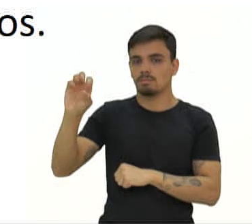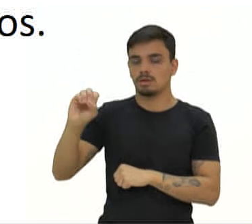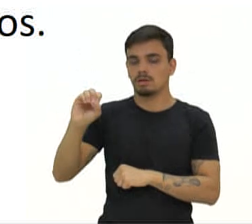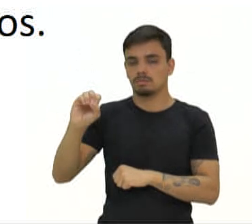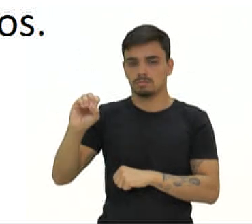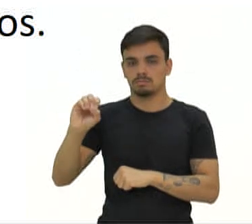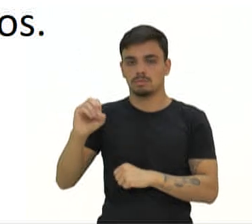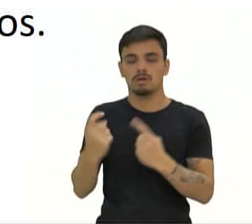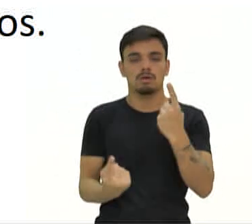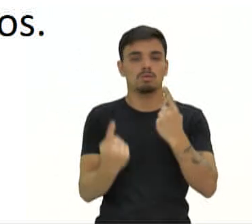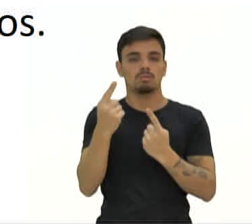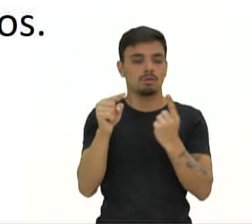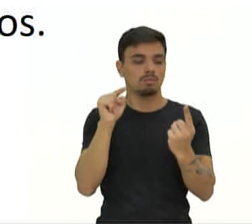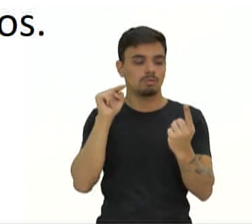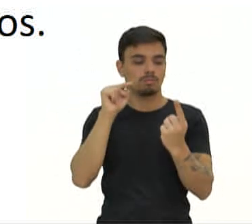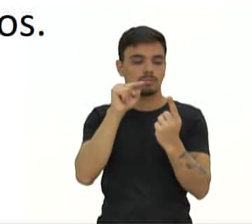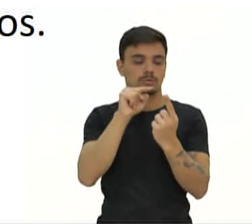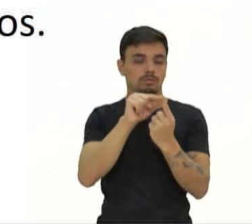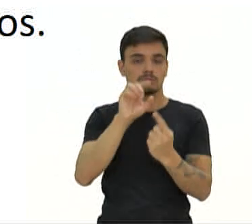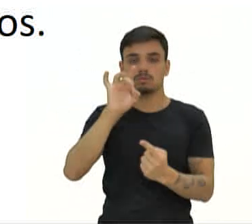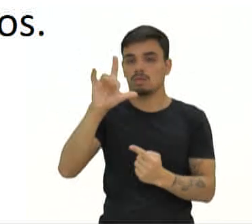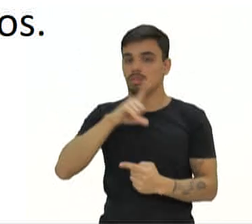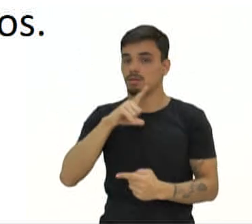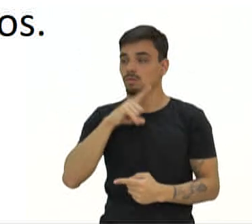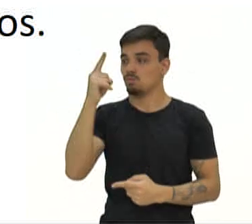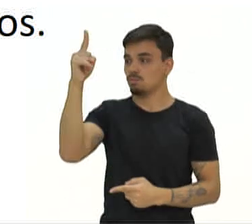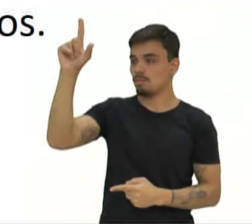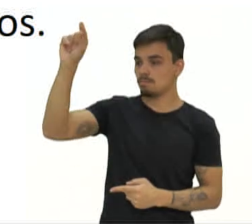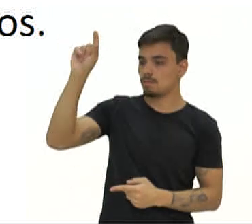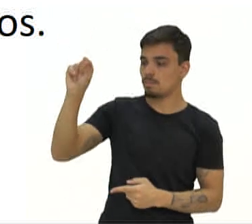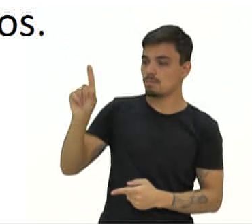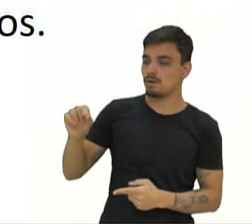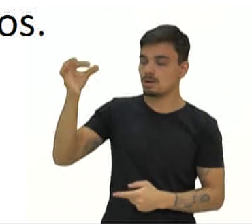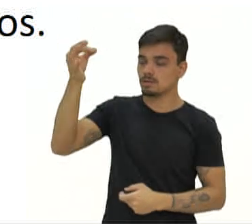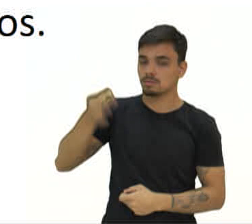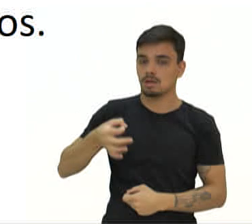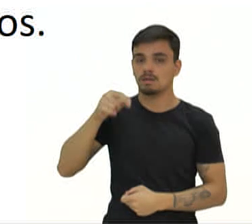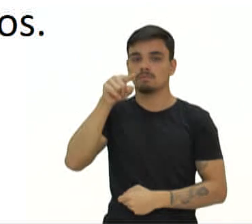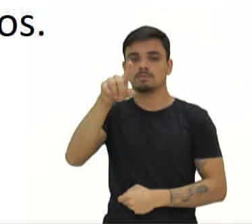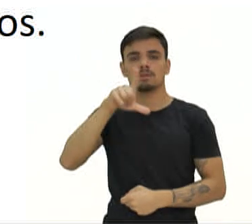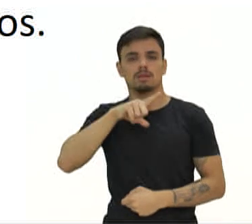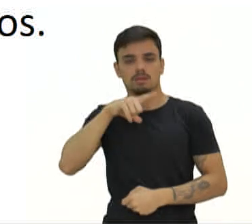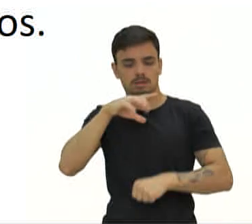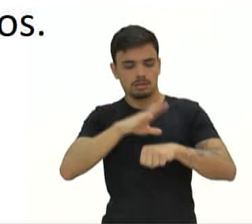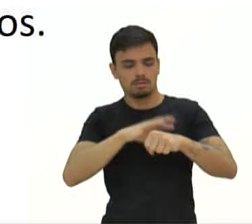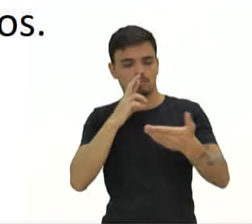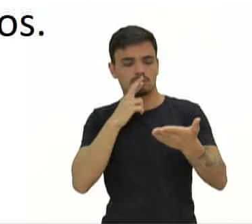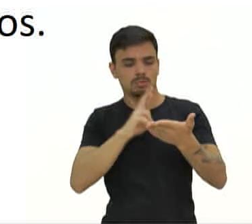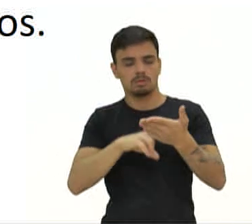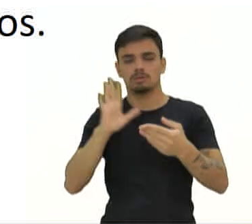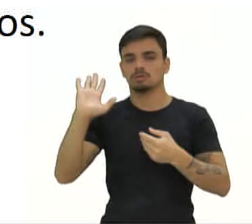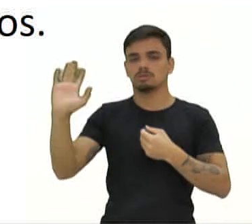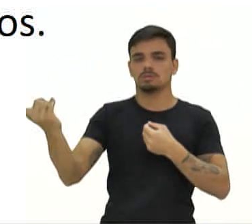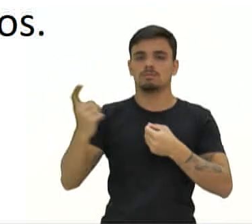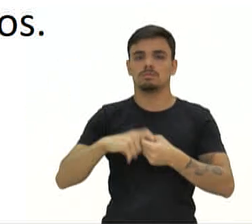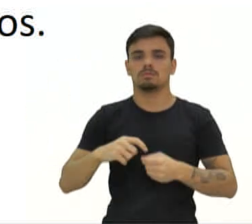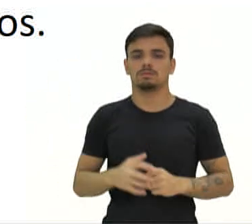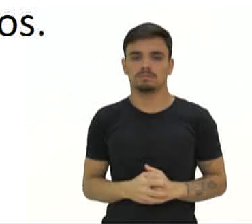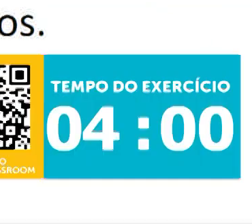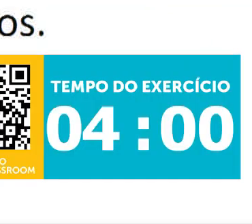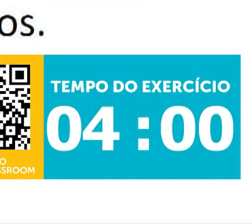o objetivo? Só tem uma alternativa correta, você vai ter um tempinho e nós já voltamos.